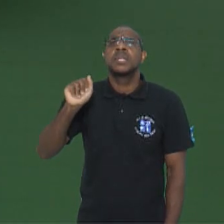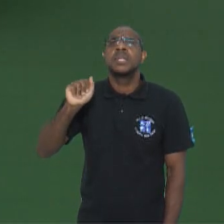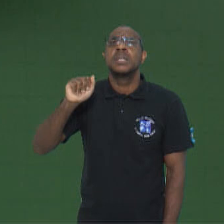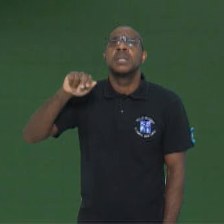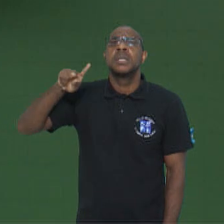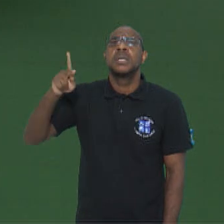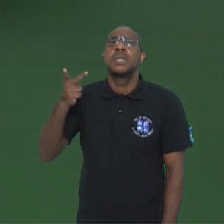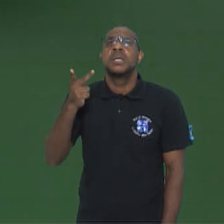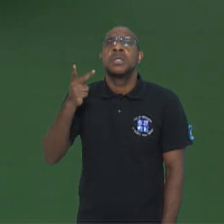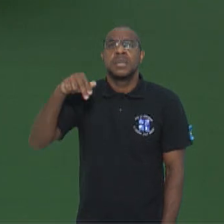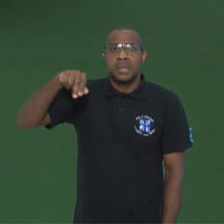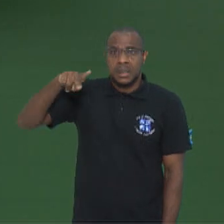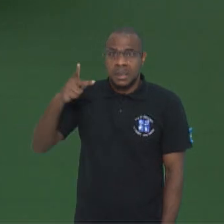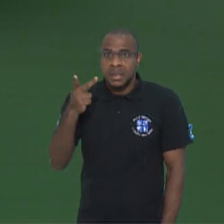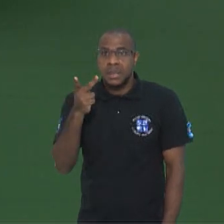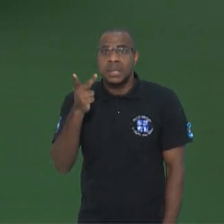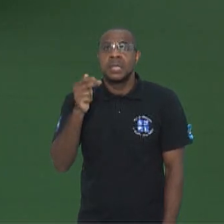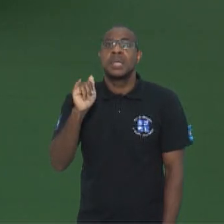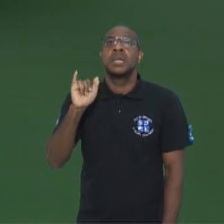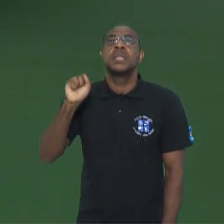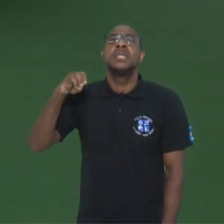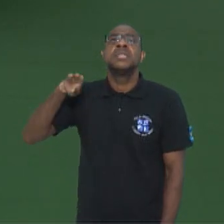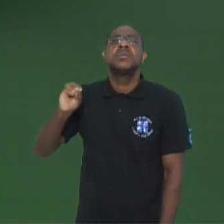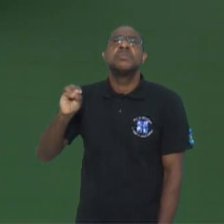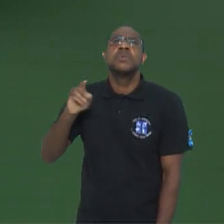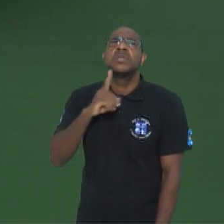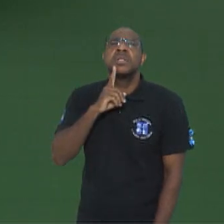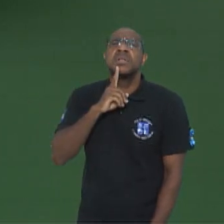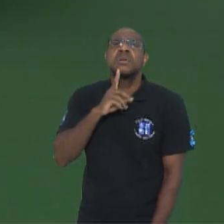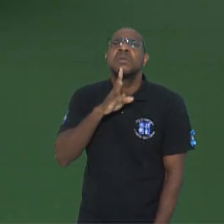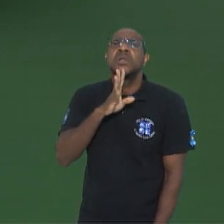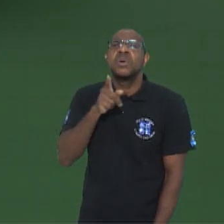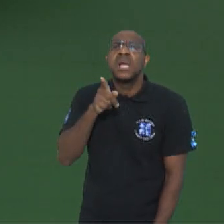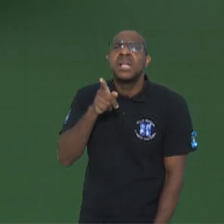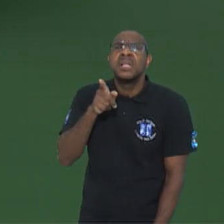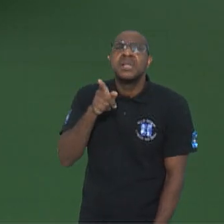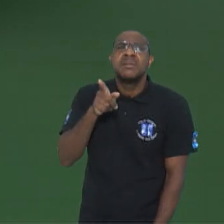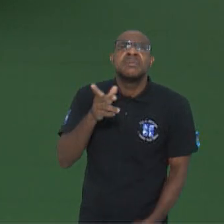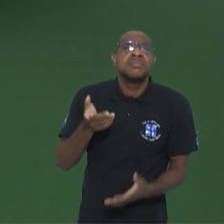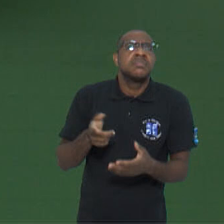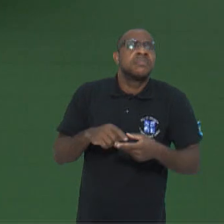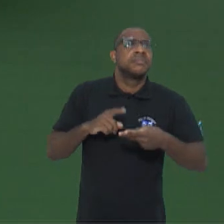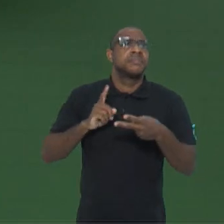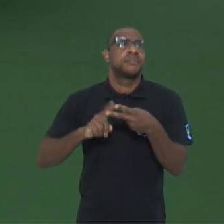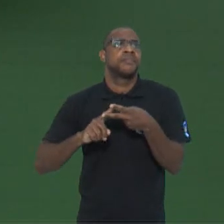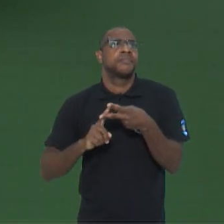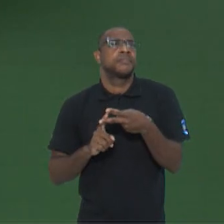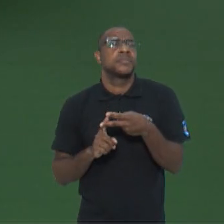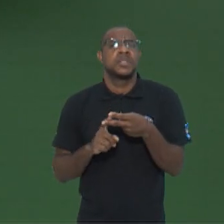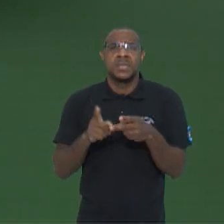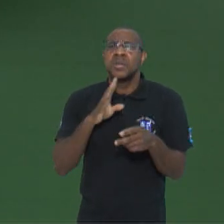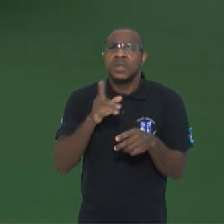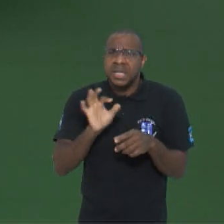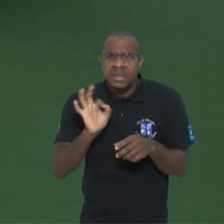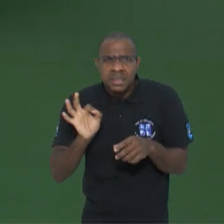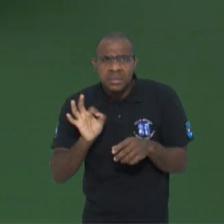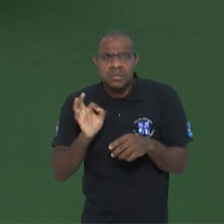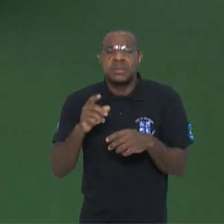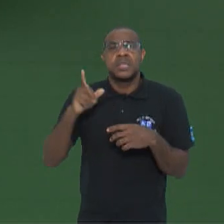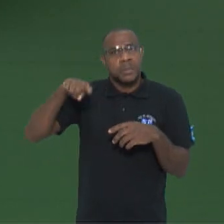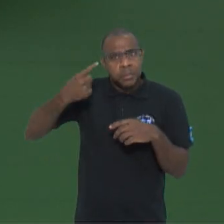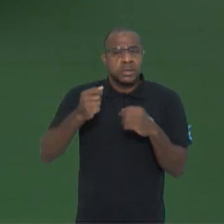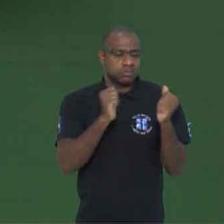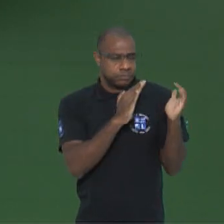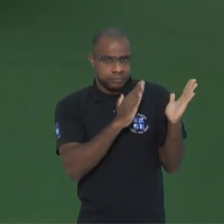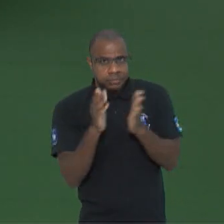problema. Você vai deixar um espaço e durante a aula você vai respondendo elas conforme a gente for falando cada um